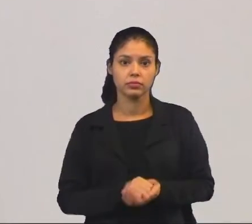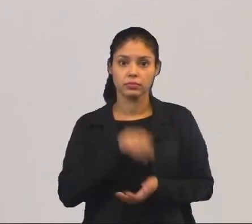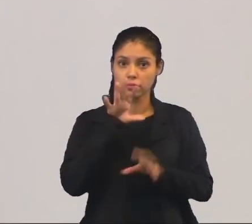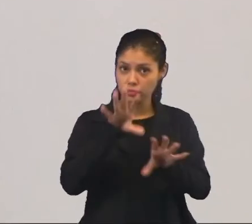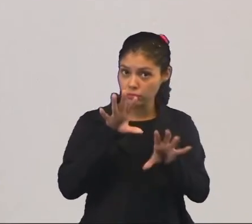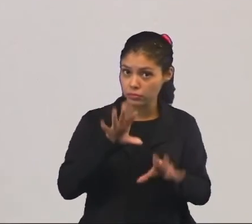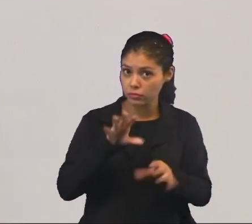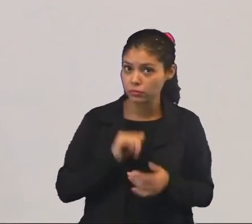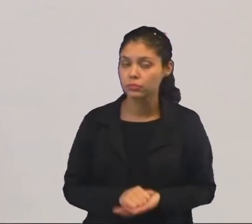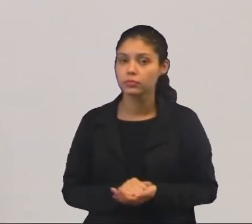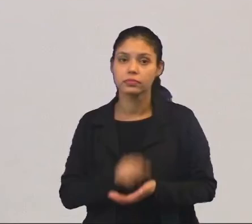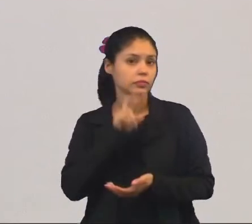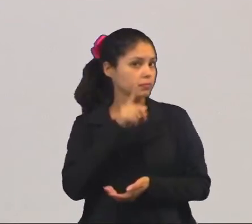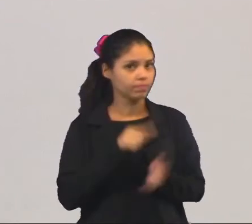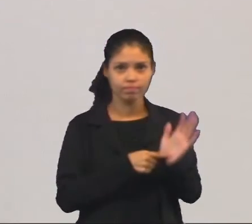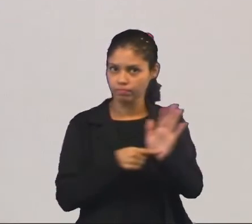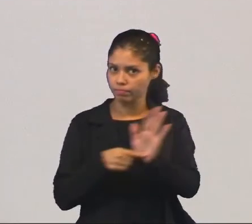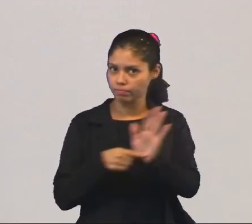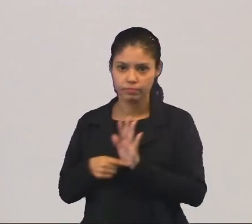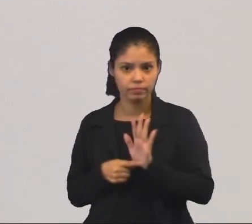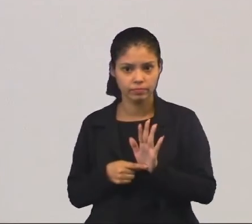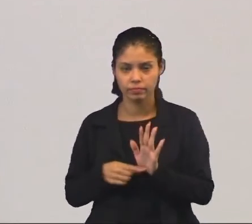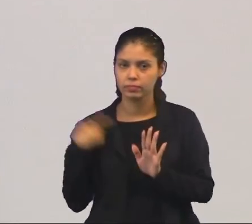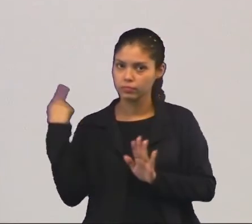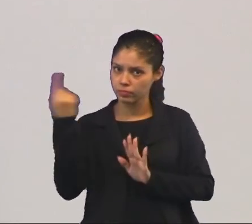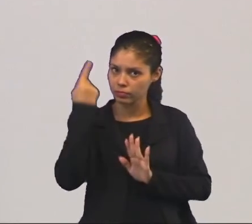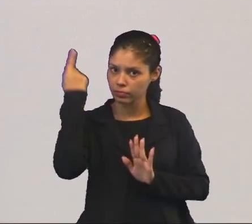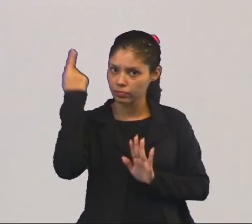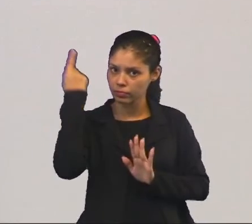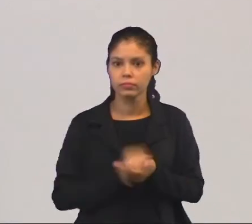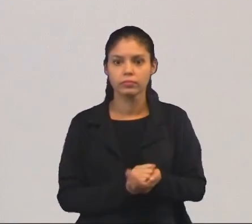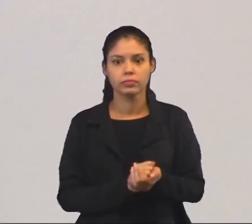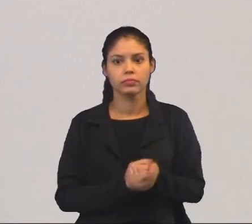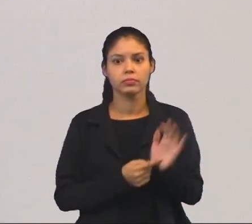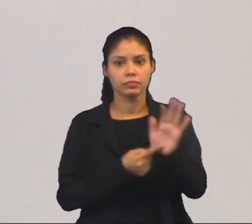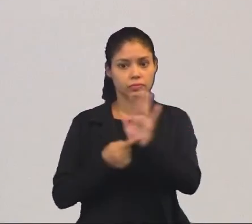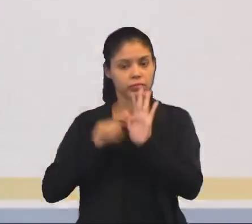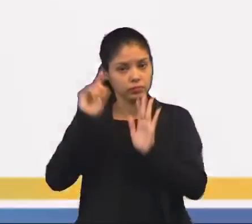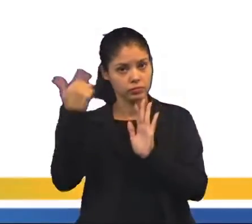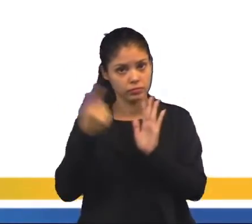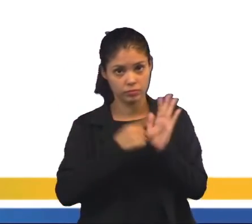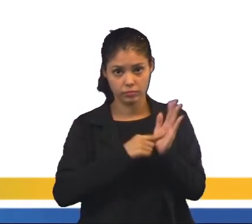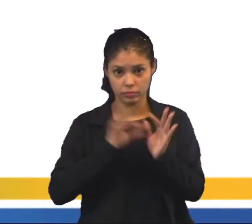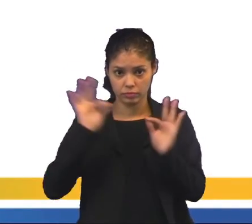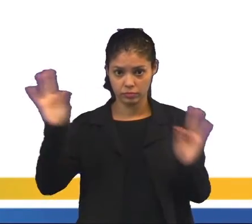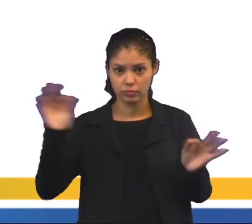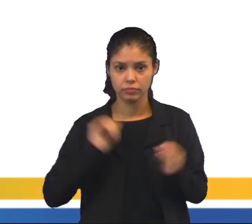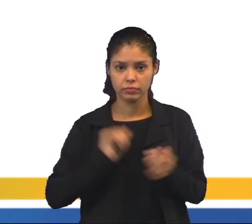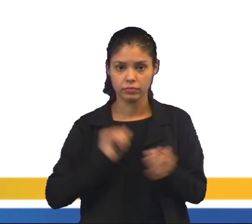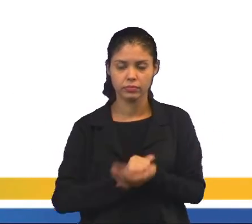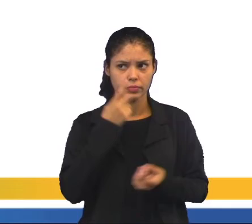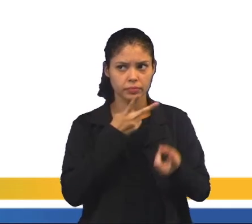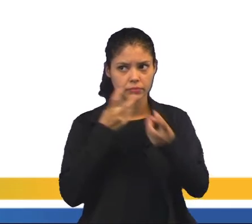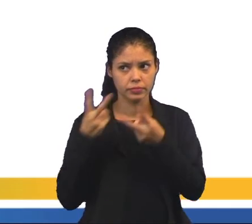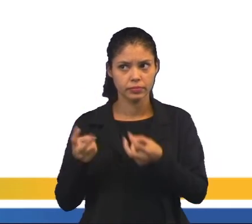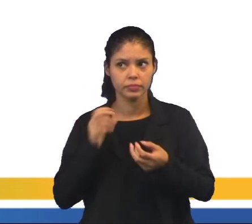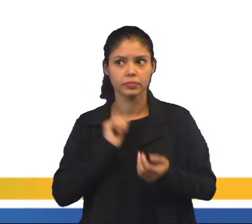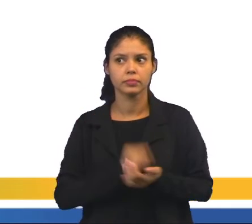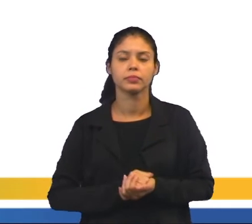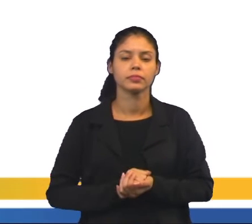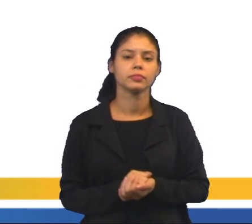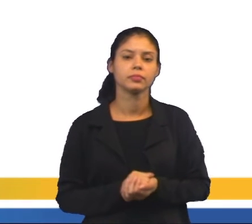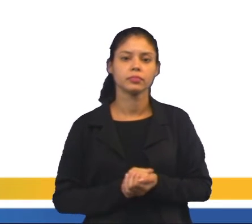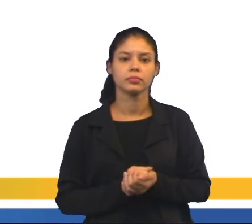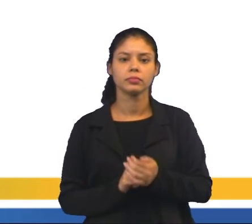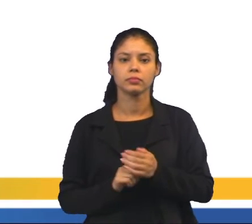Que nesse momento aí, ele não mostra a altura, ele mostra as outras medidas. Então observe aí, olha, que é o